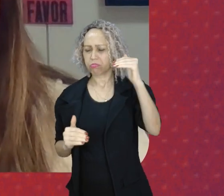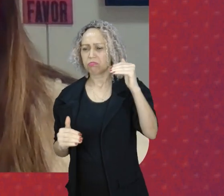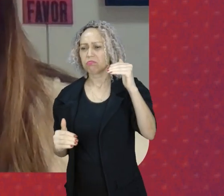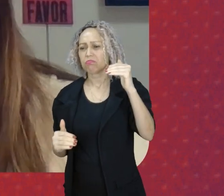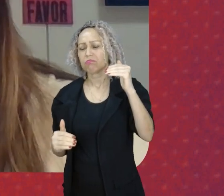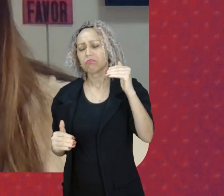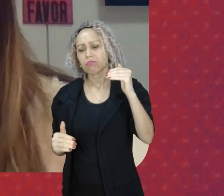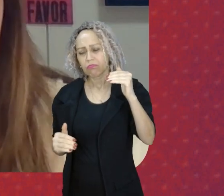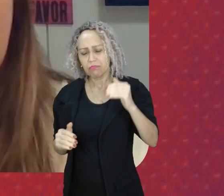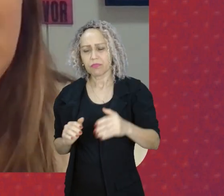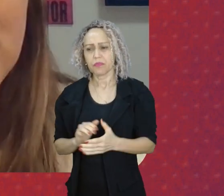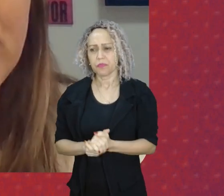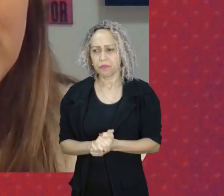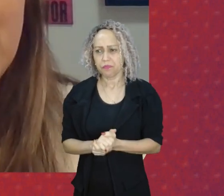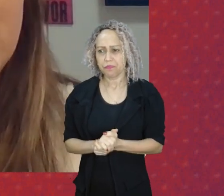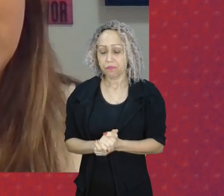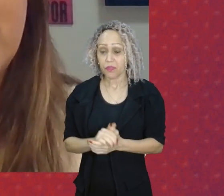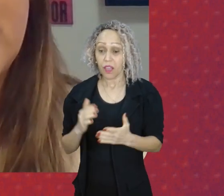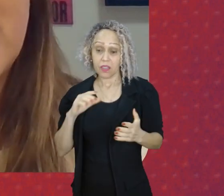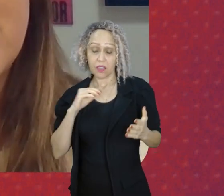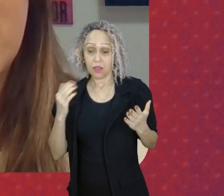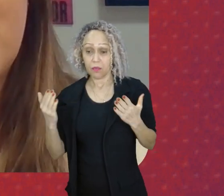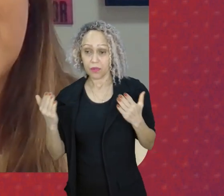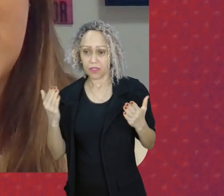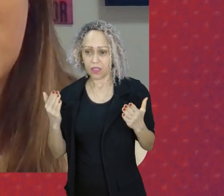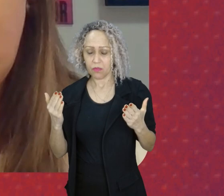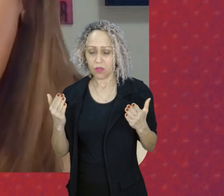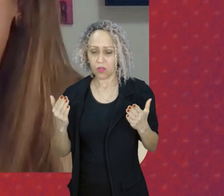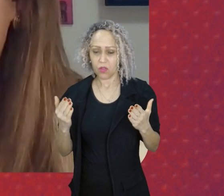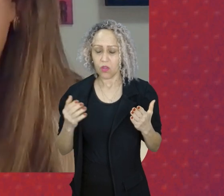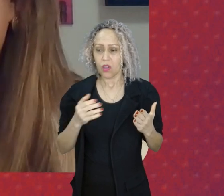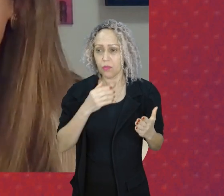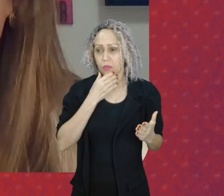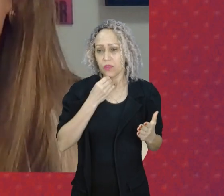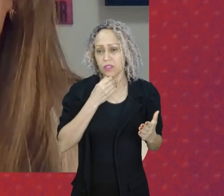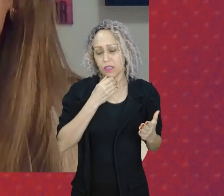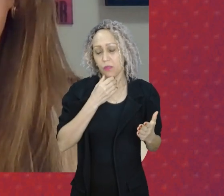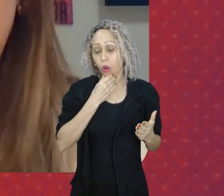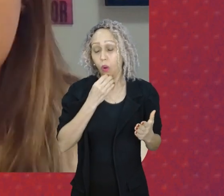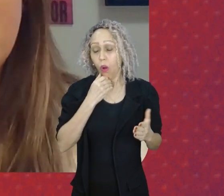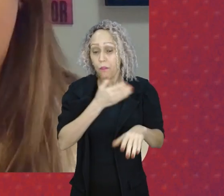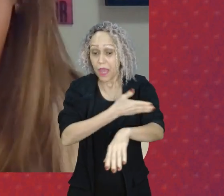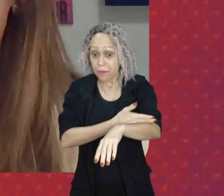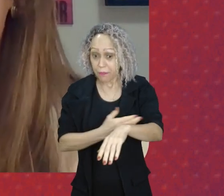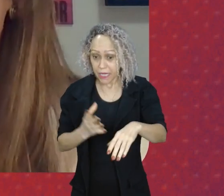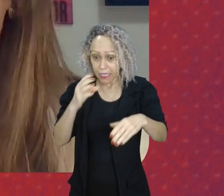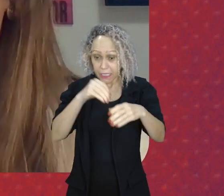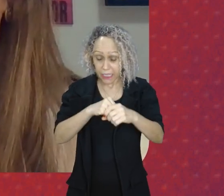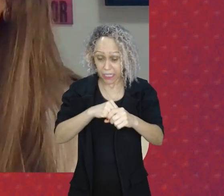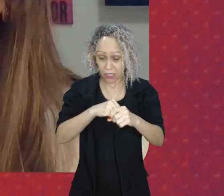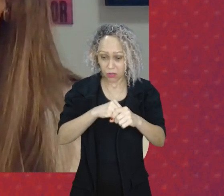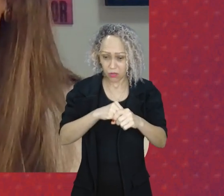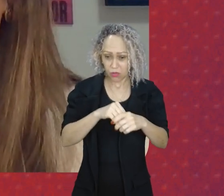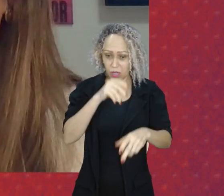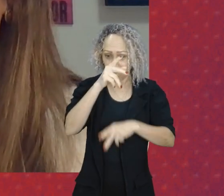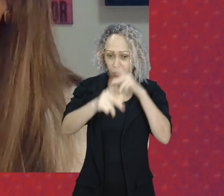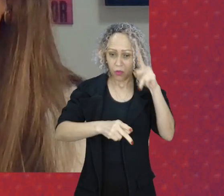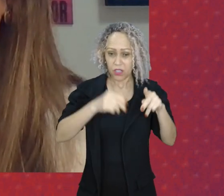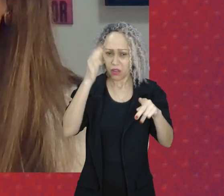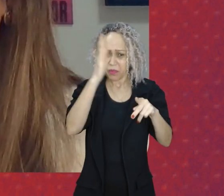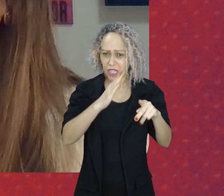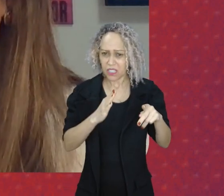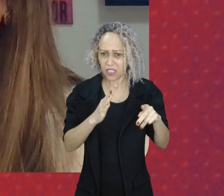fizer o comparativo, né, do número que eles estão representados na população. Os homens negros,